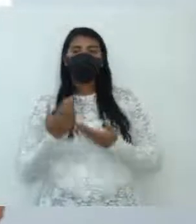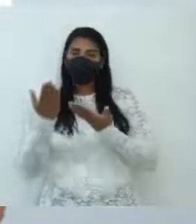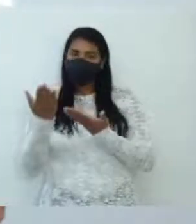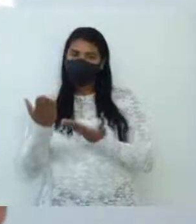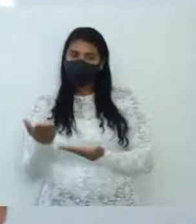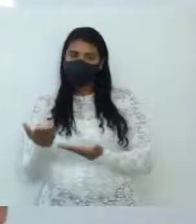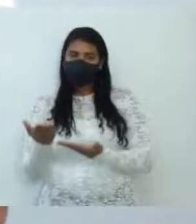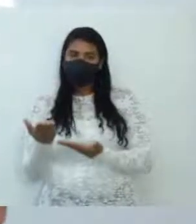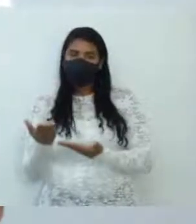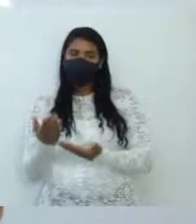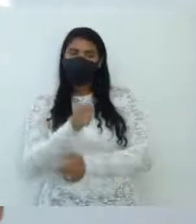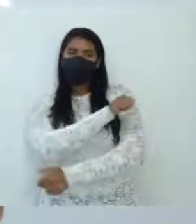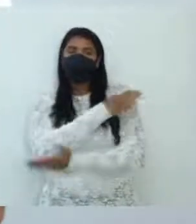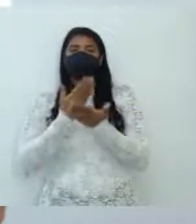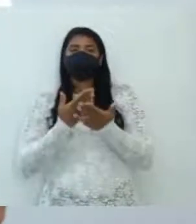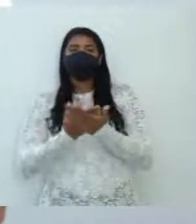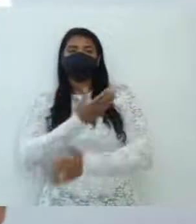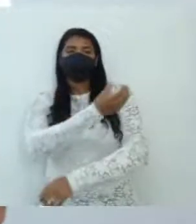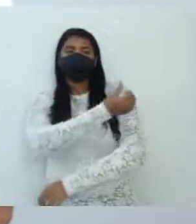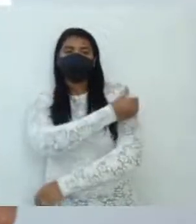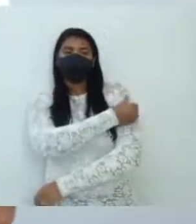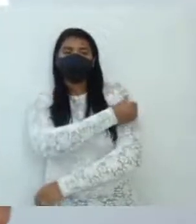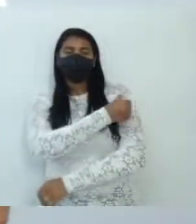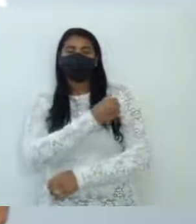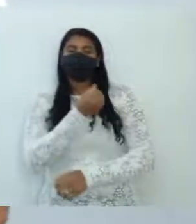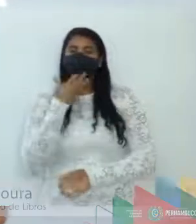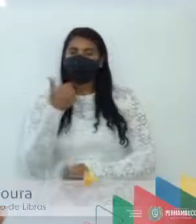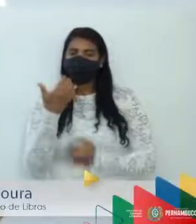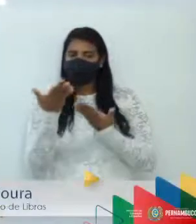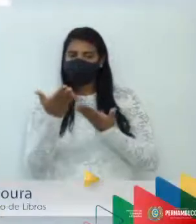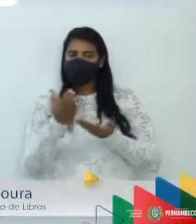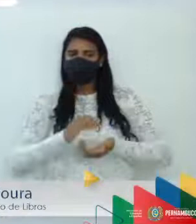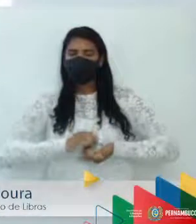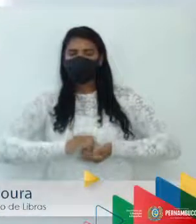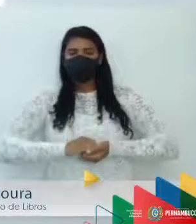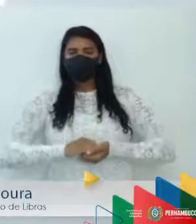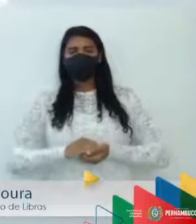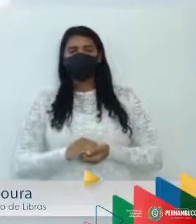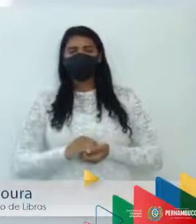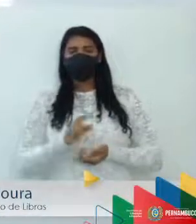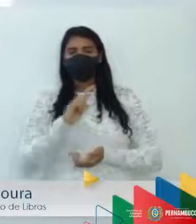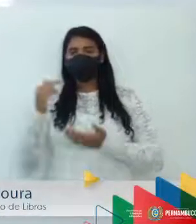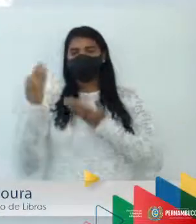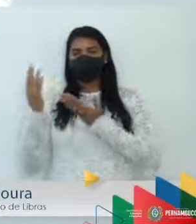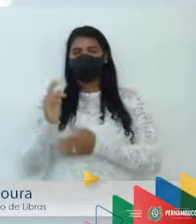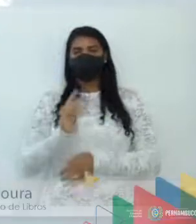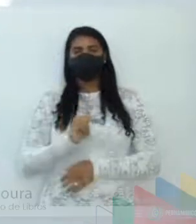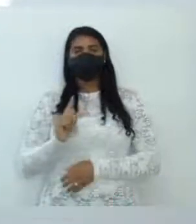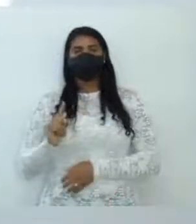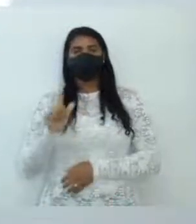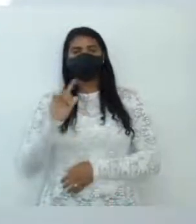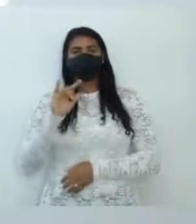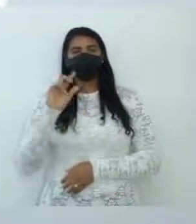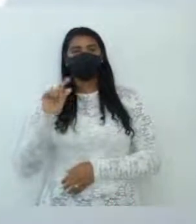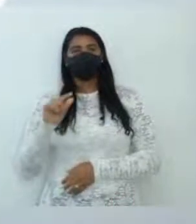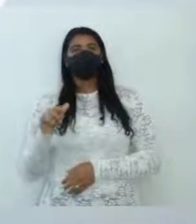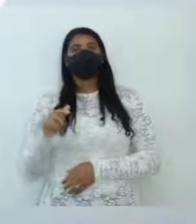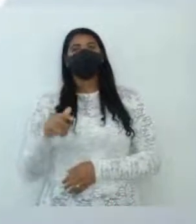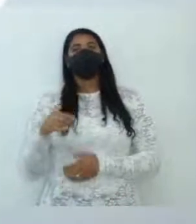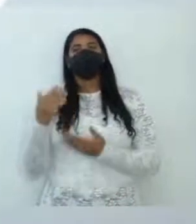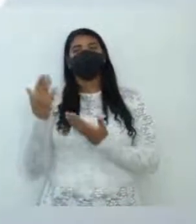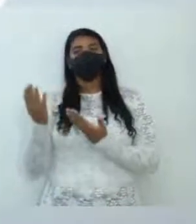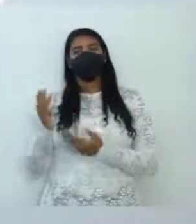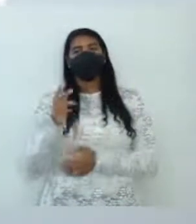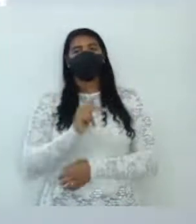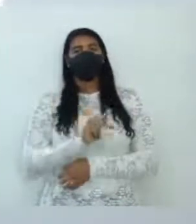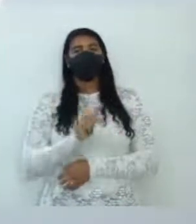Olá, meus queridos alunos do sexto ano, tudo bem com vocês? Meu nome é Ives Fernando, eu sou professor de